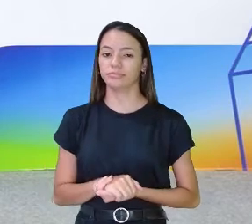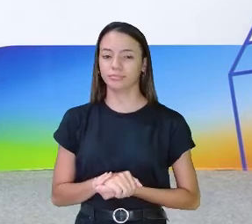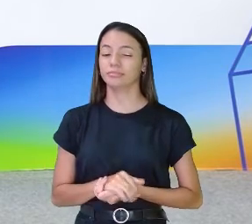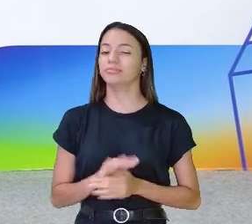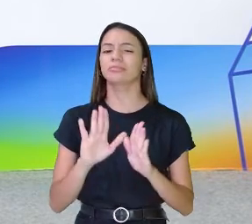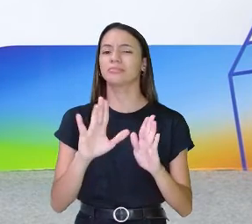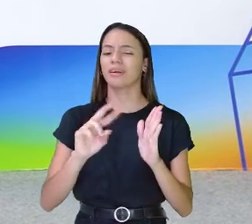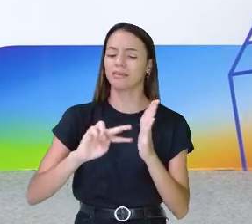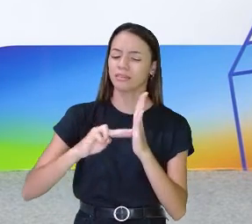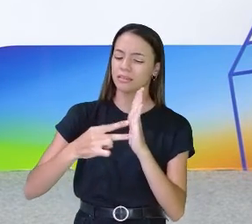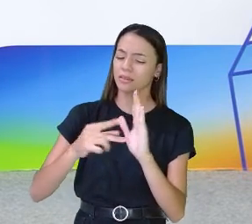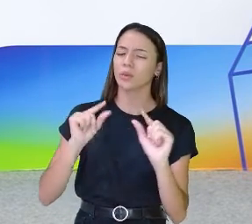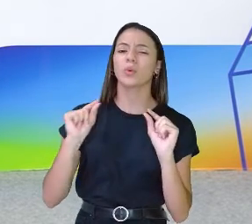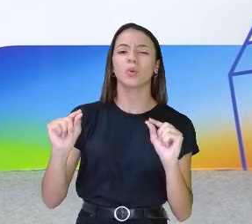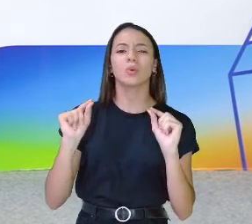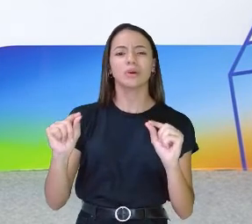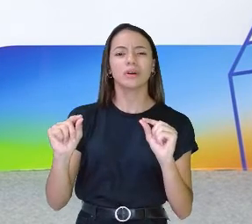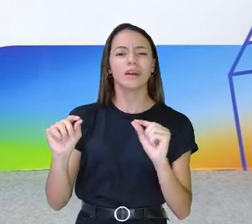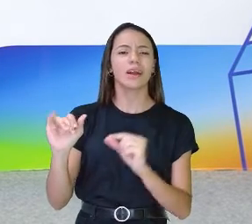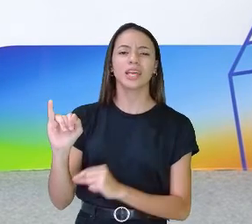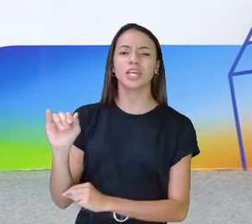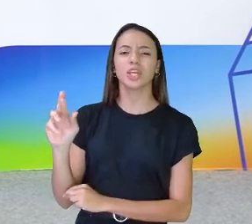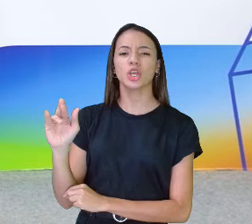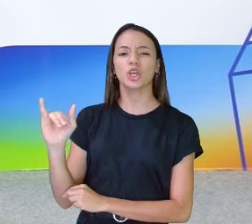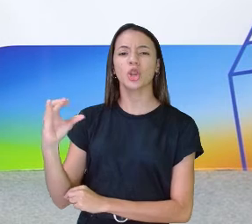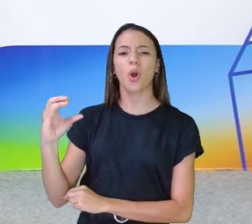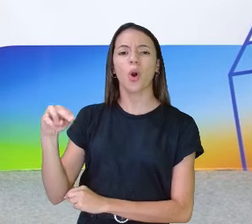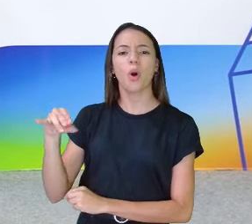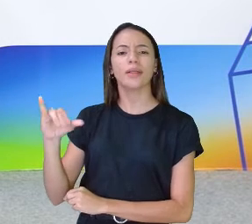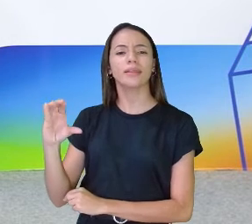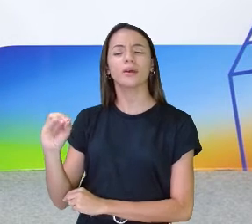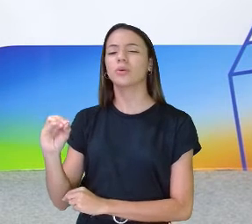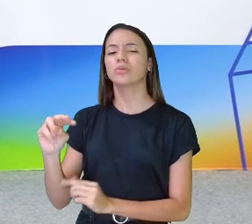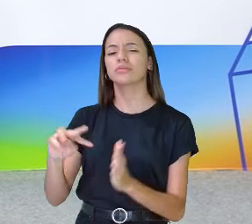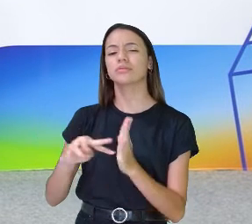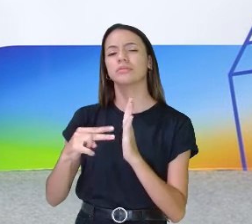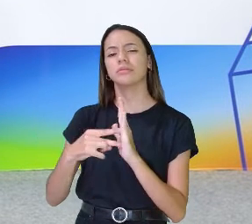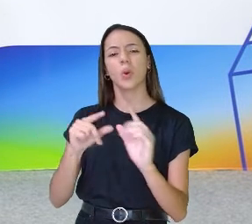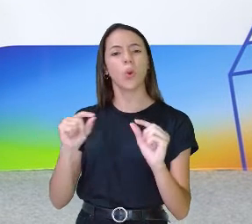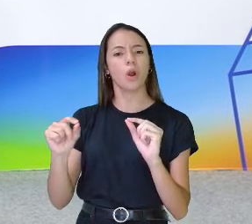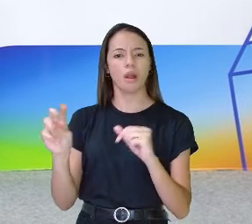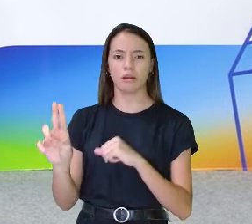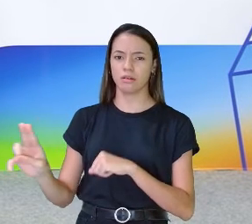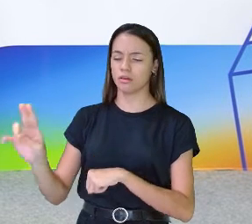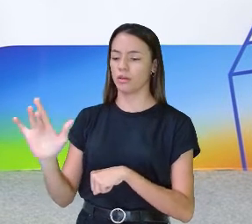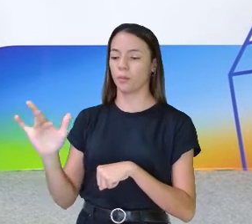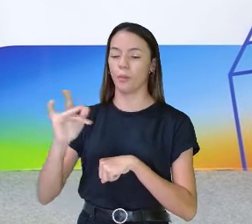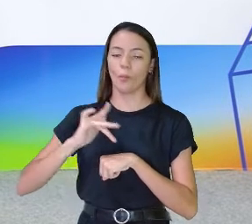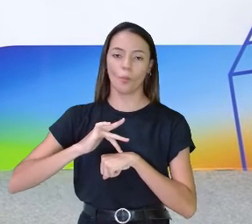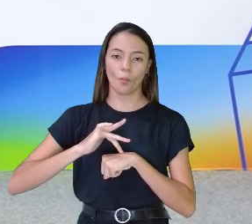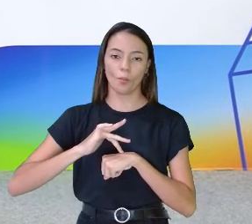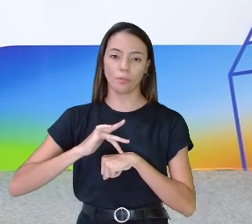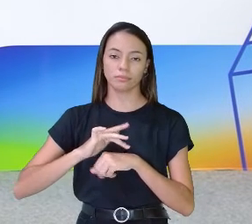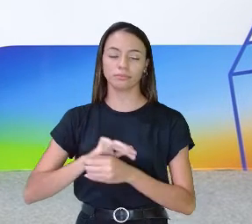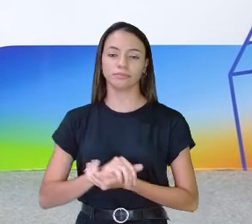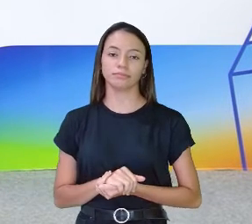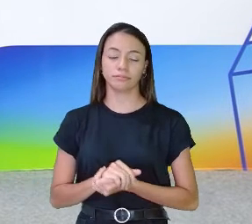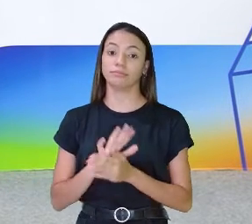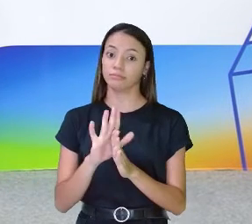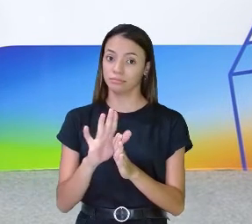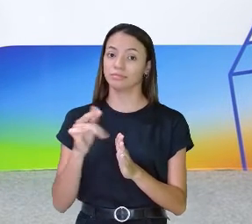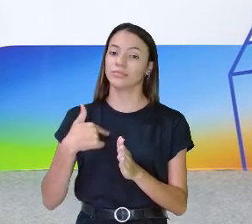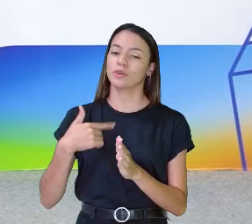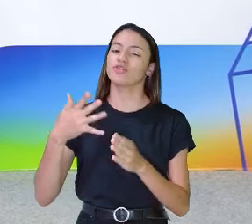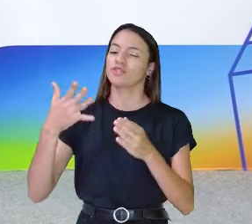Mas o que isso significa? O que significa ser irônico? O que significa usar a ironia? Lembrando que eu já disse que